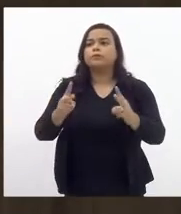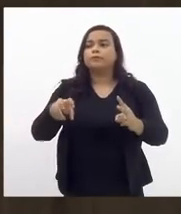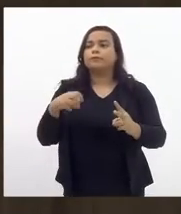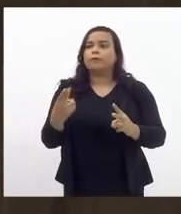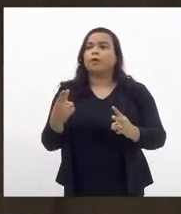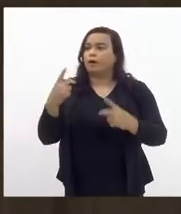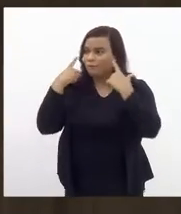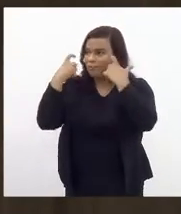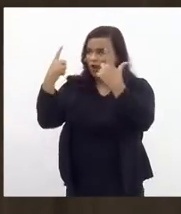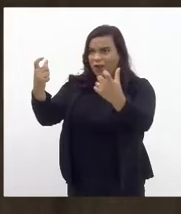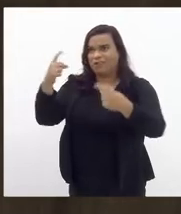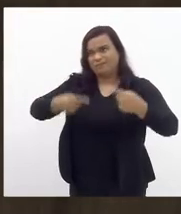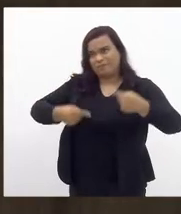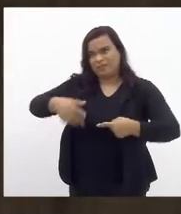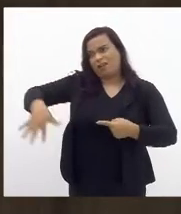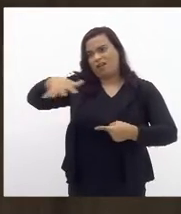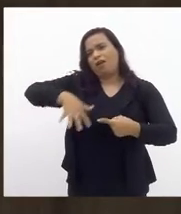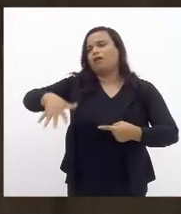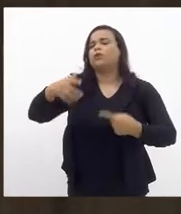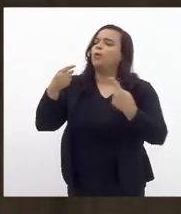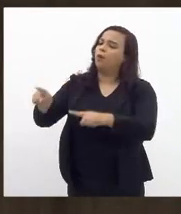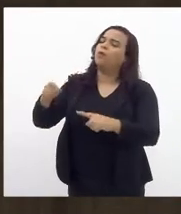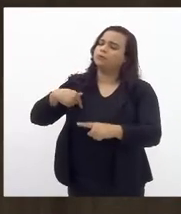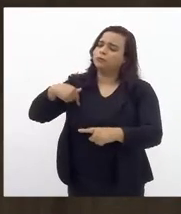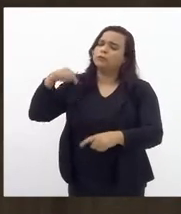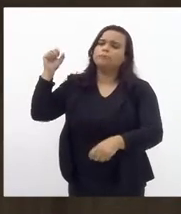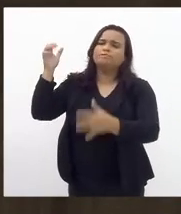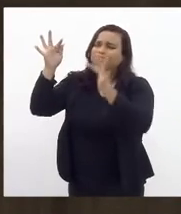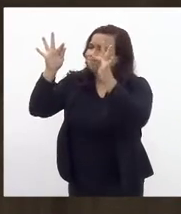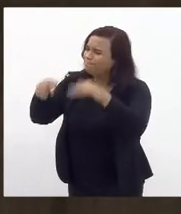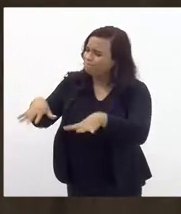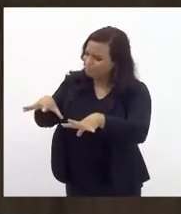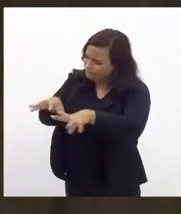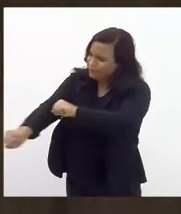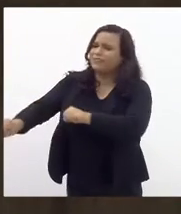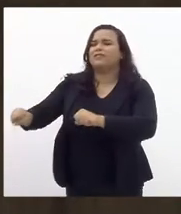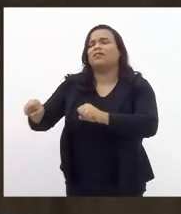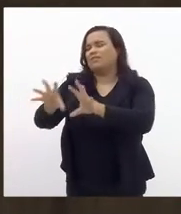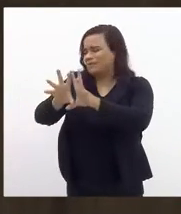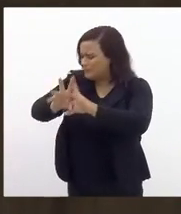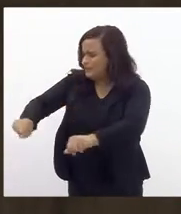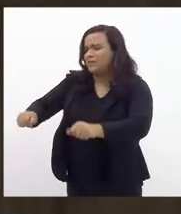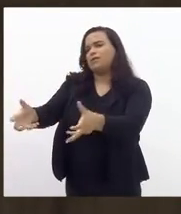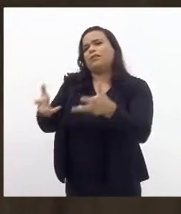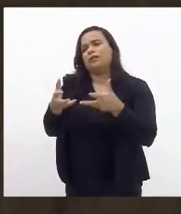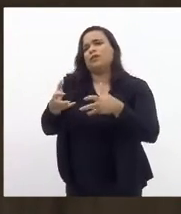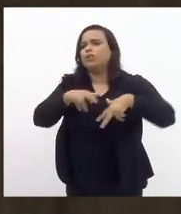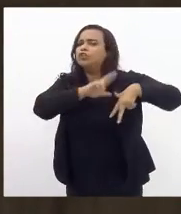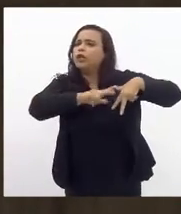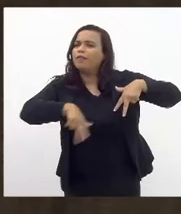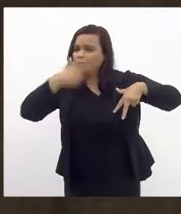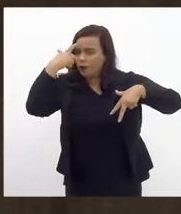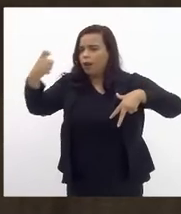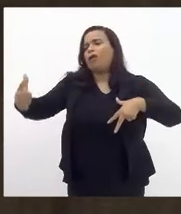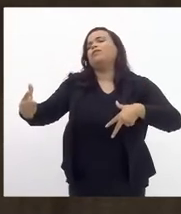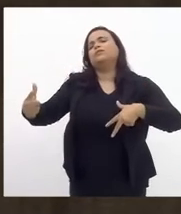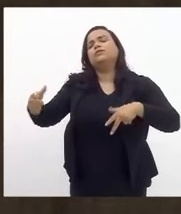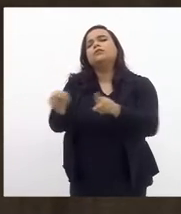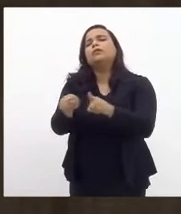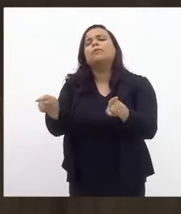com a violência política no nosso Estado, violência de gênero, e buscar reverter